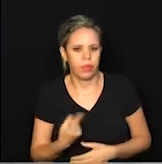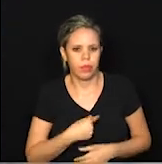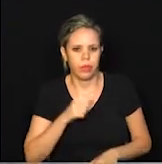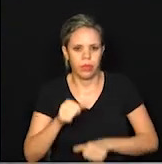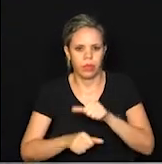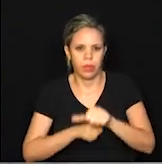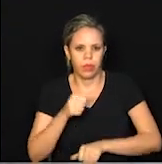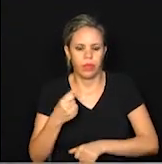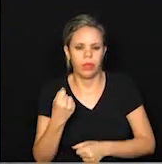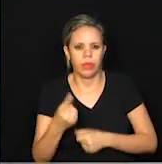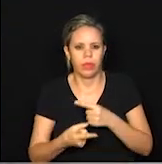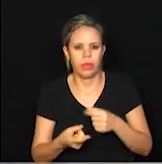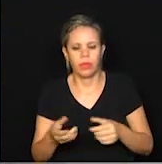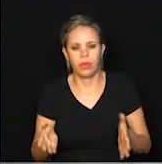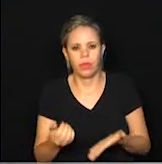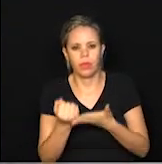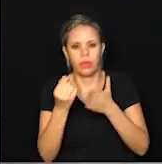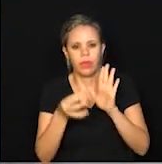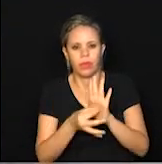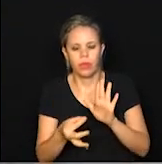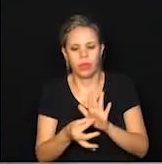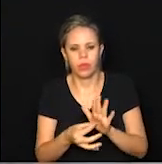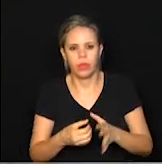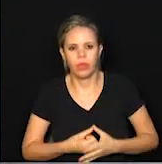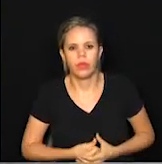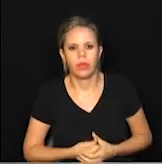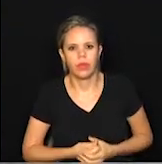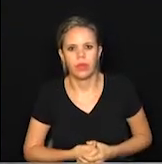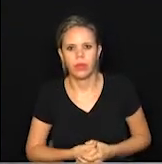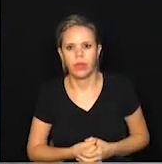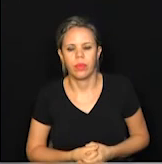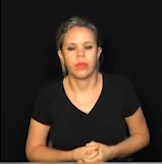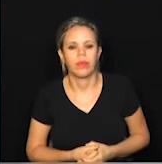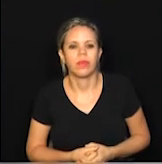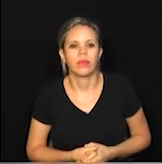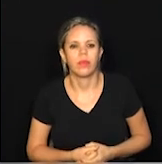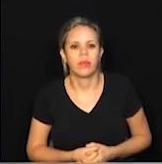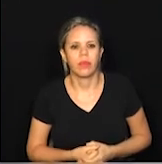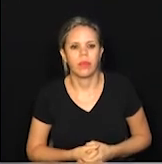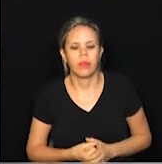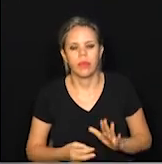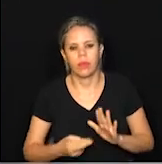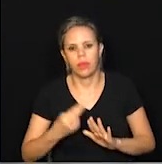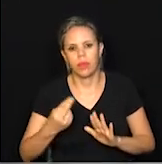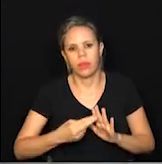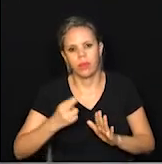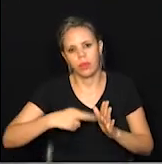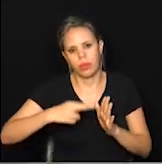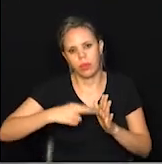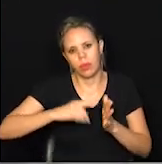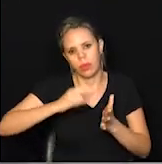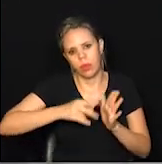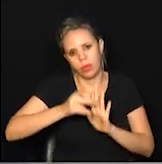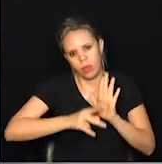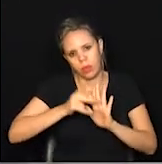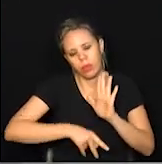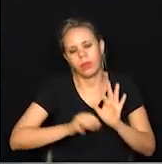transformar algumas das contribuições aqui do debate em requerimentos, né? Então, por